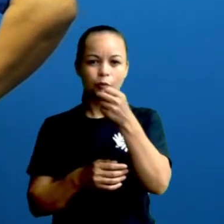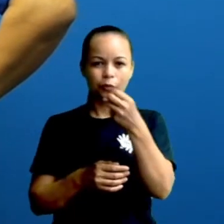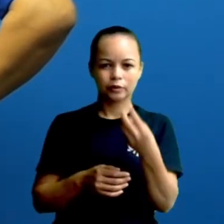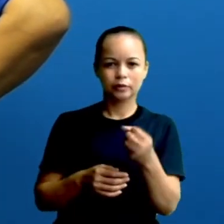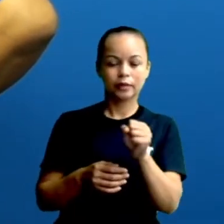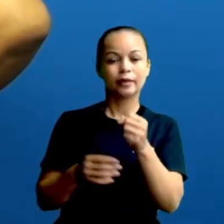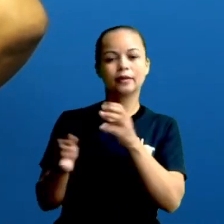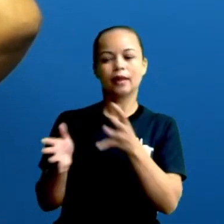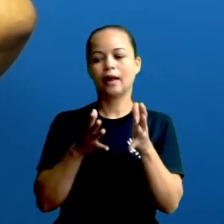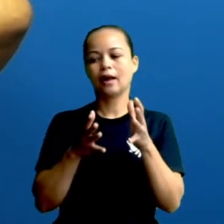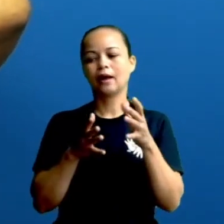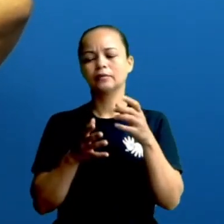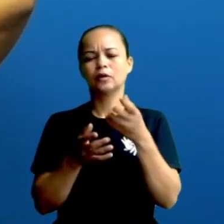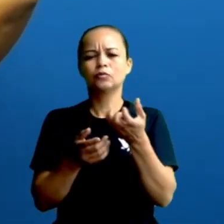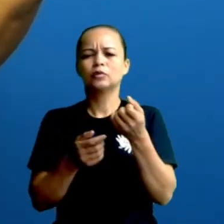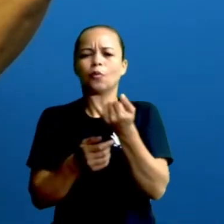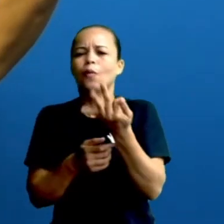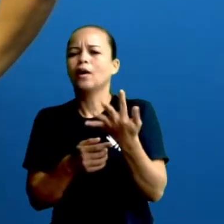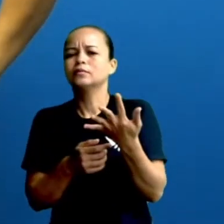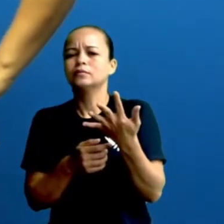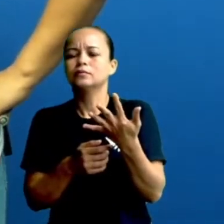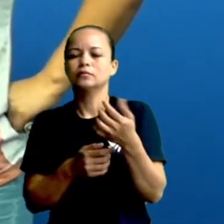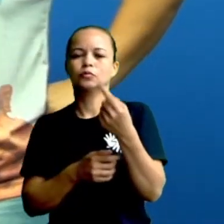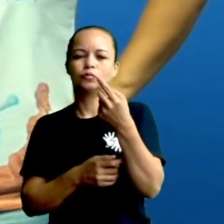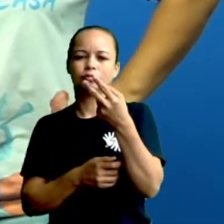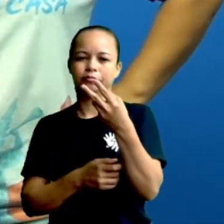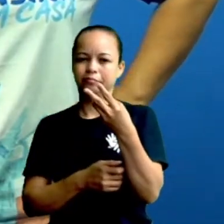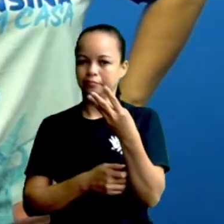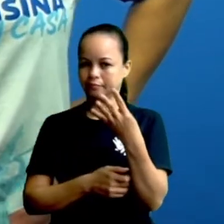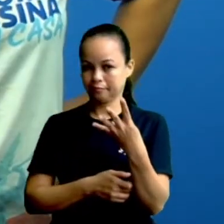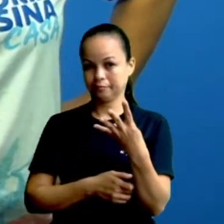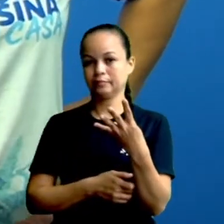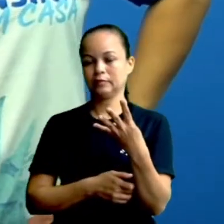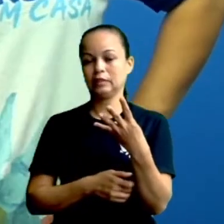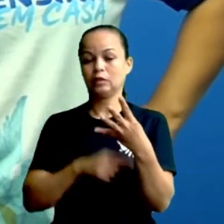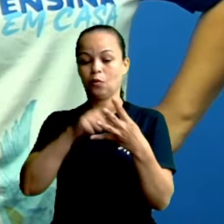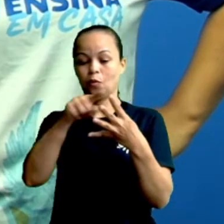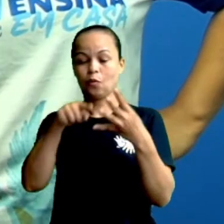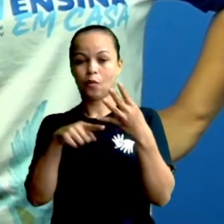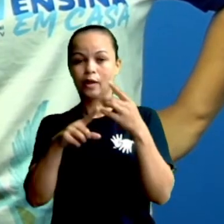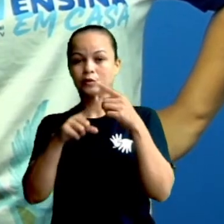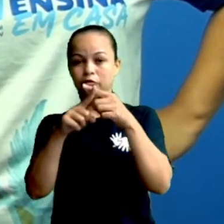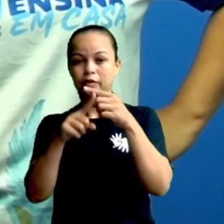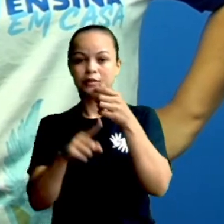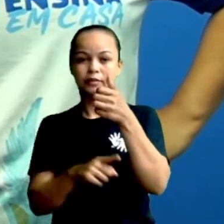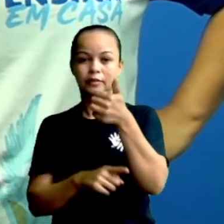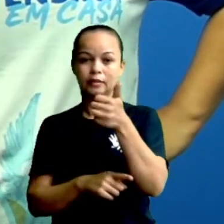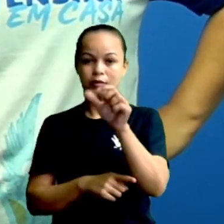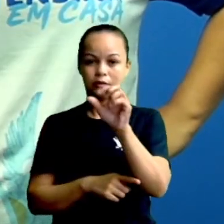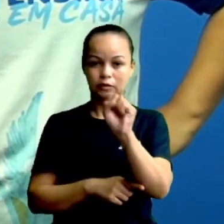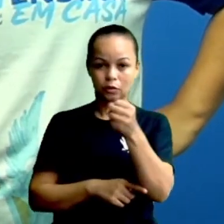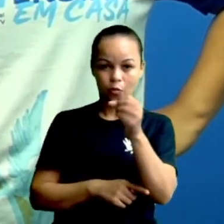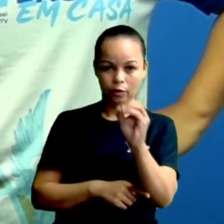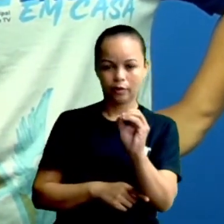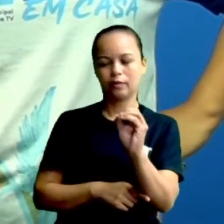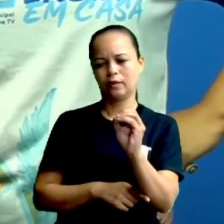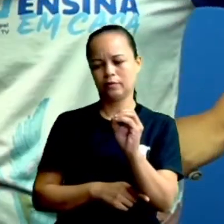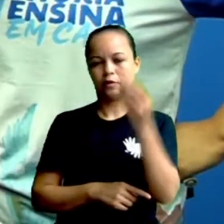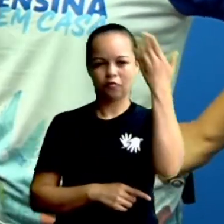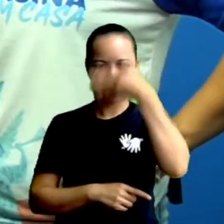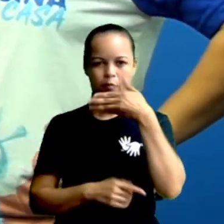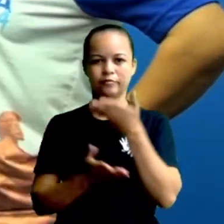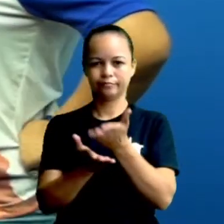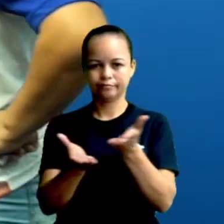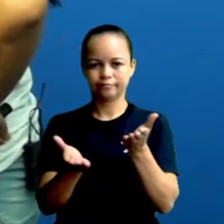triângulos mesmo? 1, 2, 3, 4. Então, é 4 vezes 180, gente. E eu vou provar